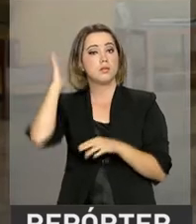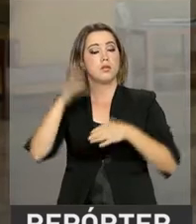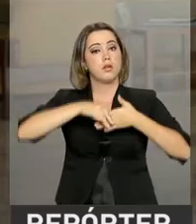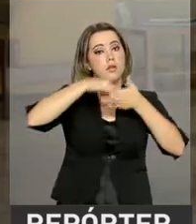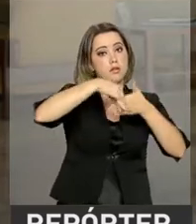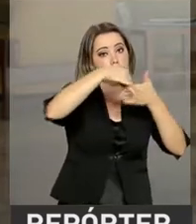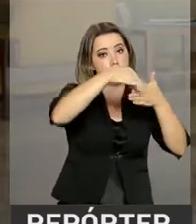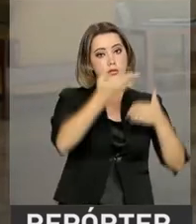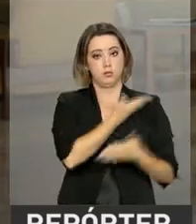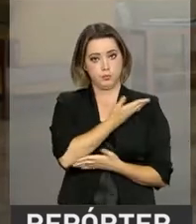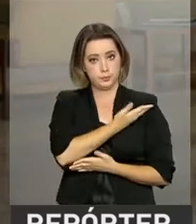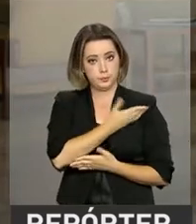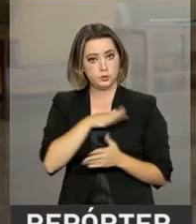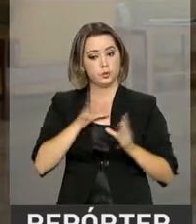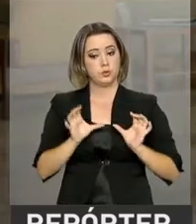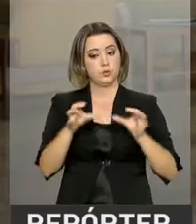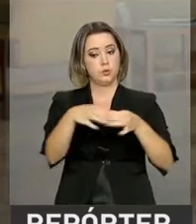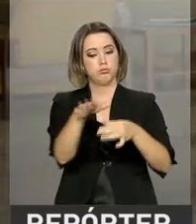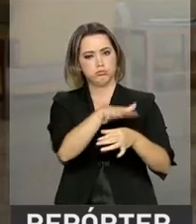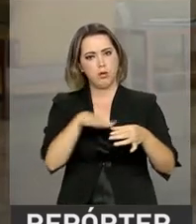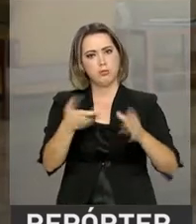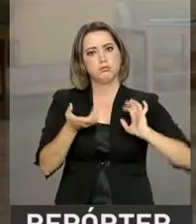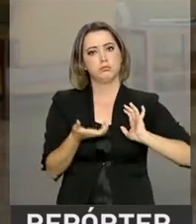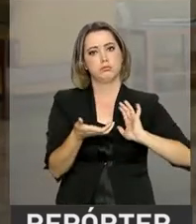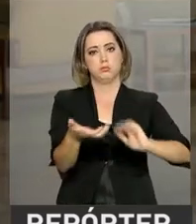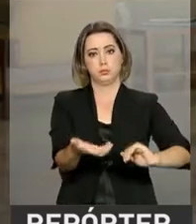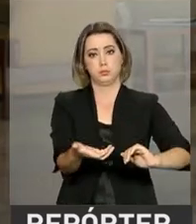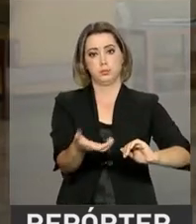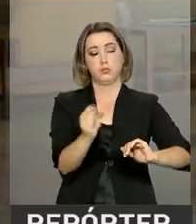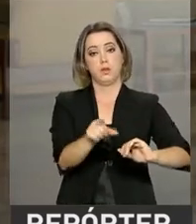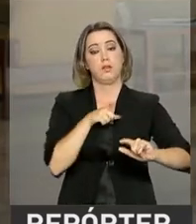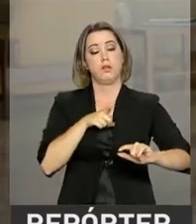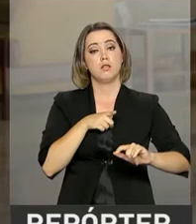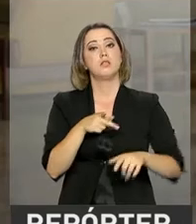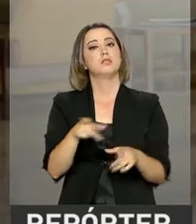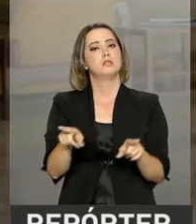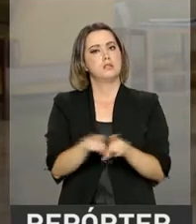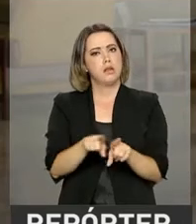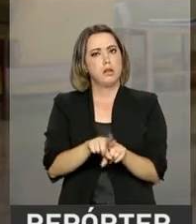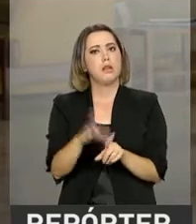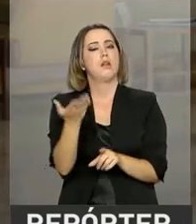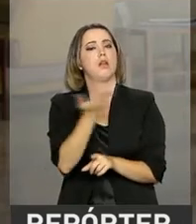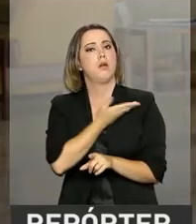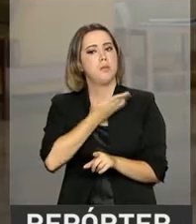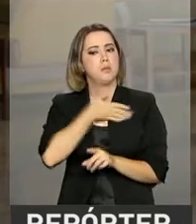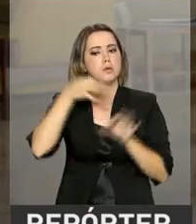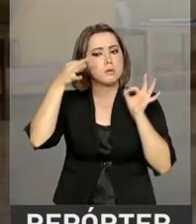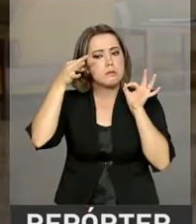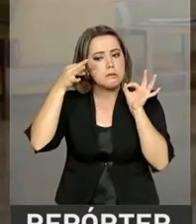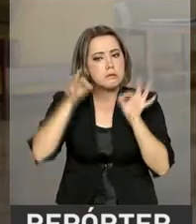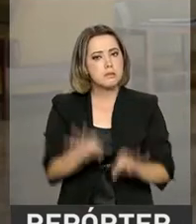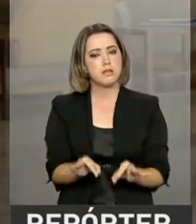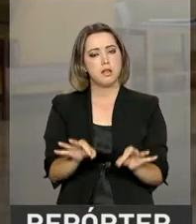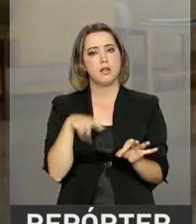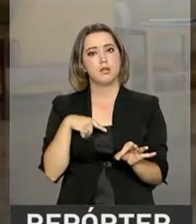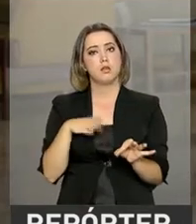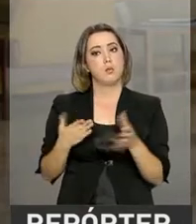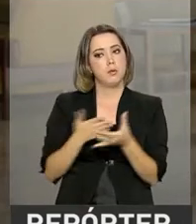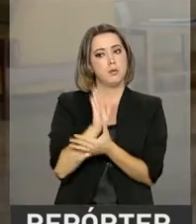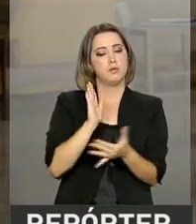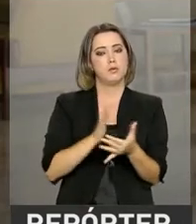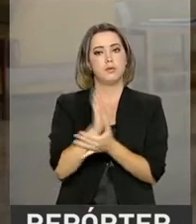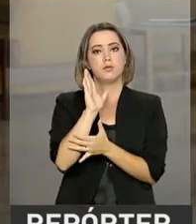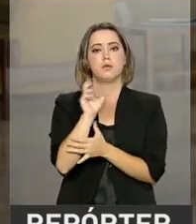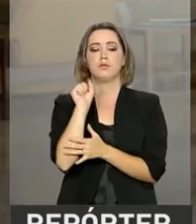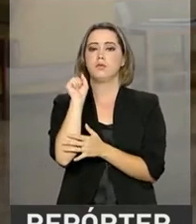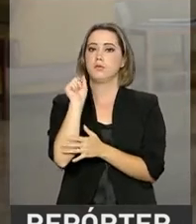líderes da base aliada. O relator disse também que o governo tem base parlamentar suficiente para aprovar a reforma da Previdência e